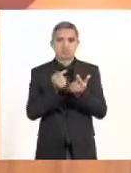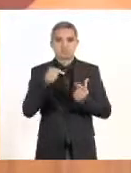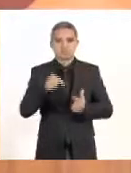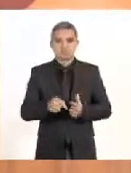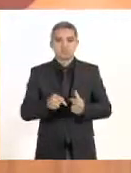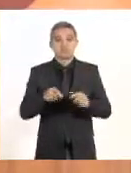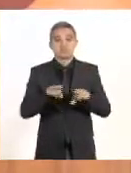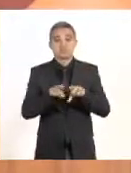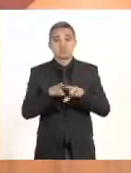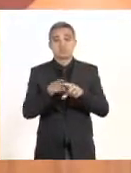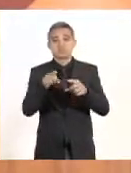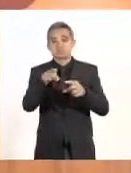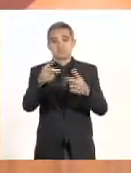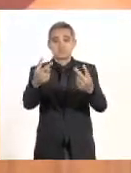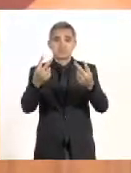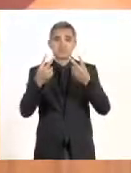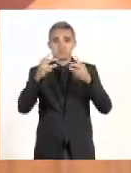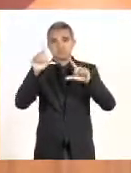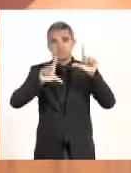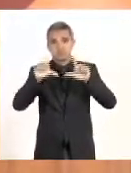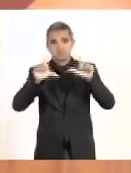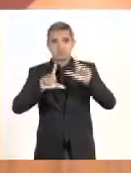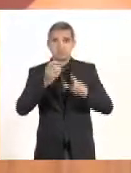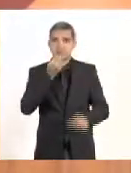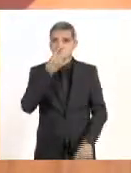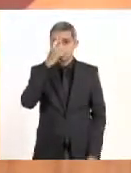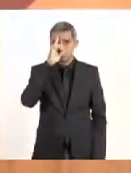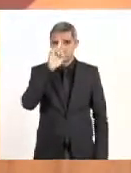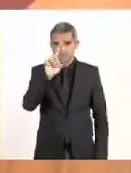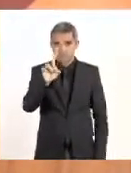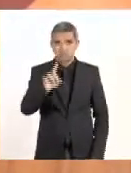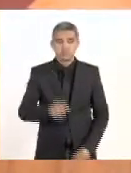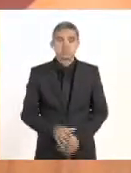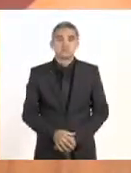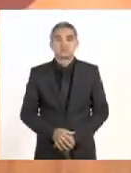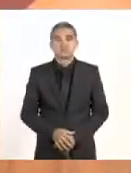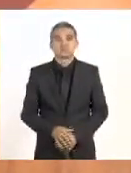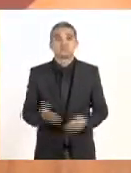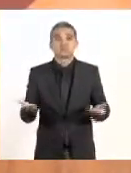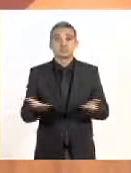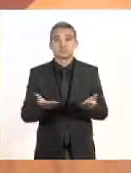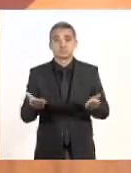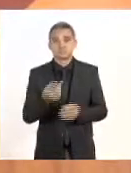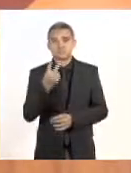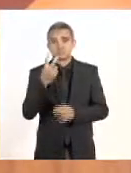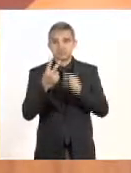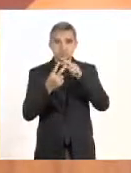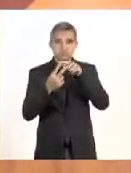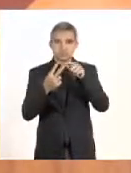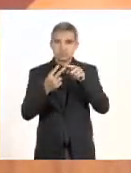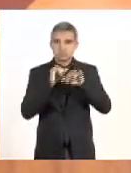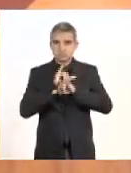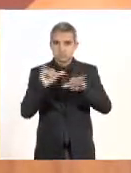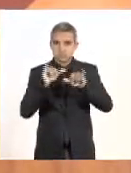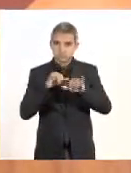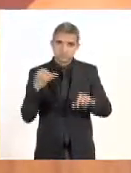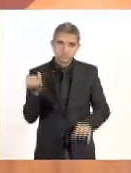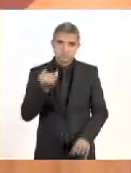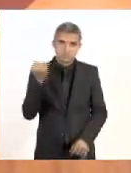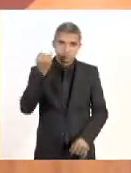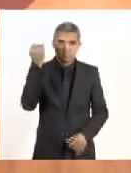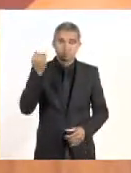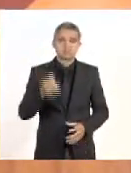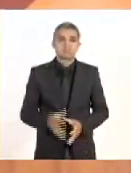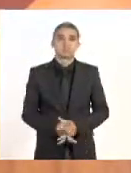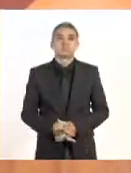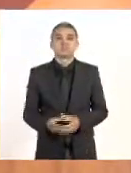todos nosso cordial bom dia. Quero fazer dois registros importantes, senhor presidente. Primeiro,